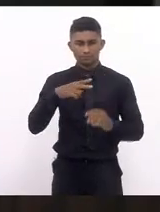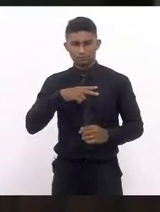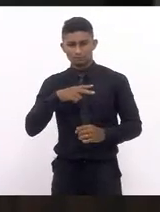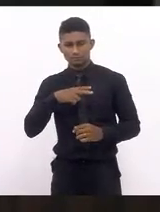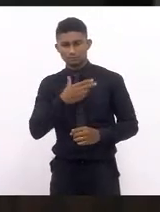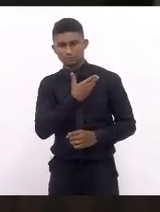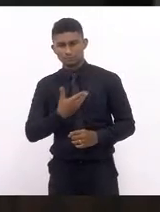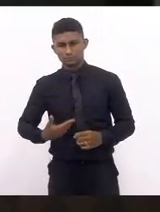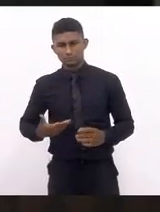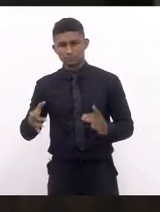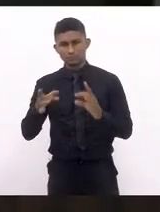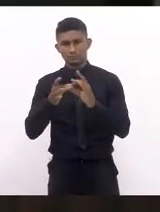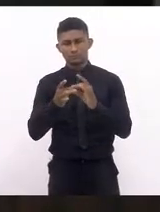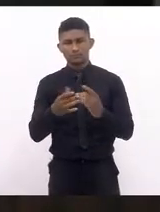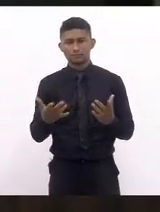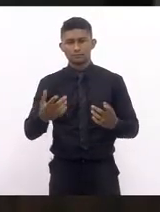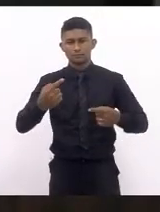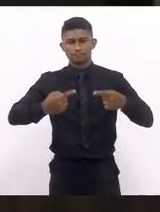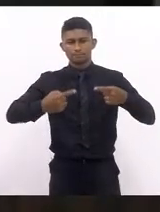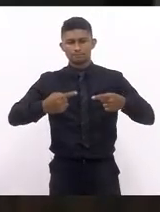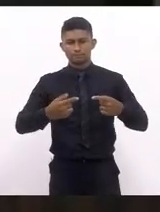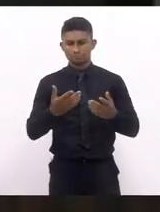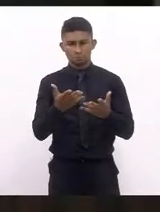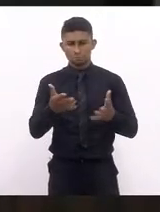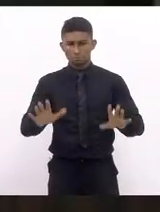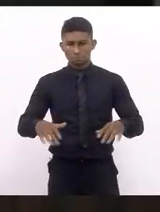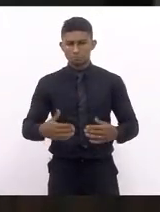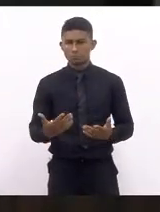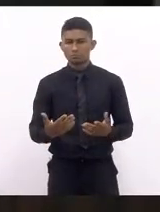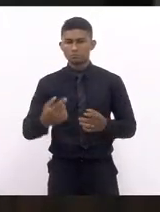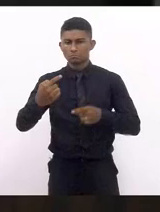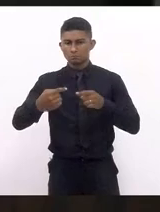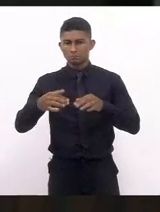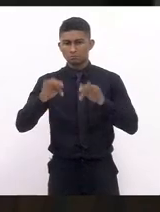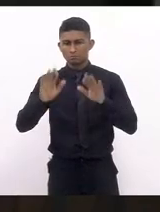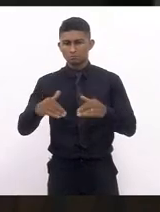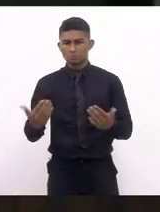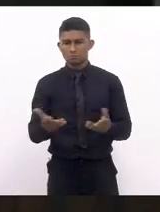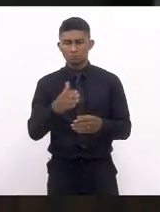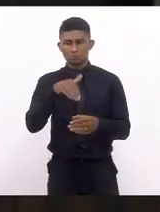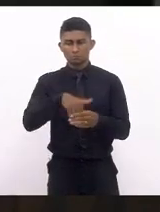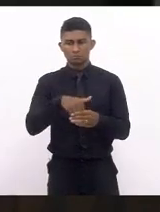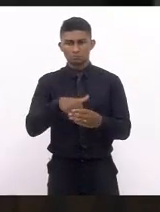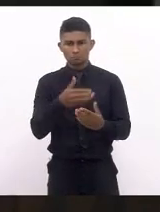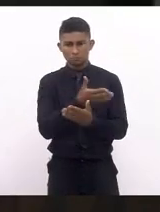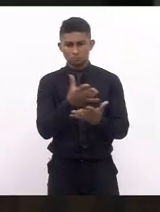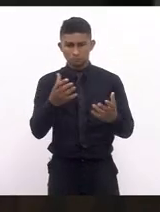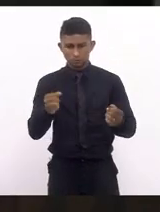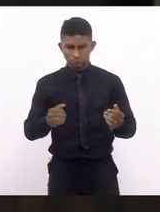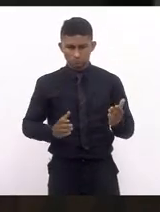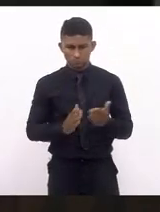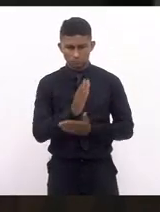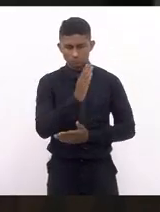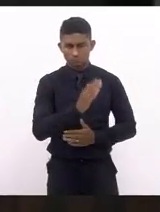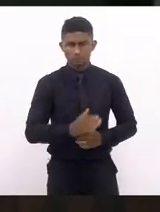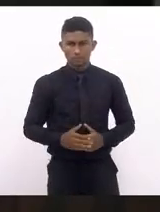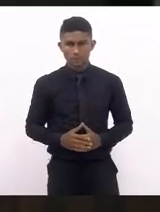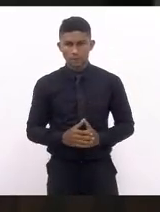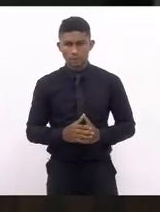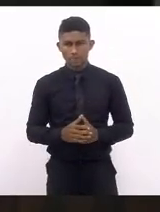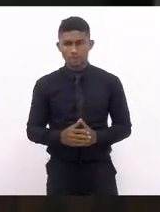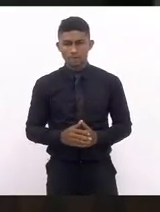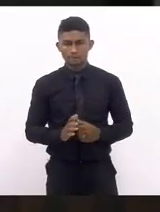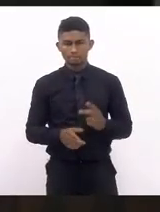em discussão não havendo que a discutir se a discussão e votação dos que a prova conhecidos estão a pro um autógrafo